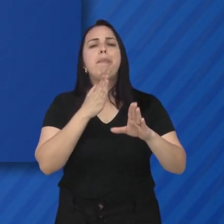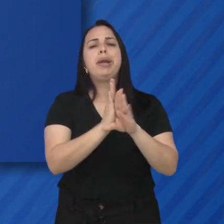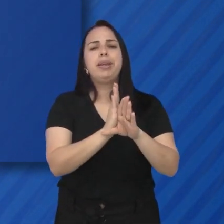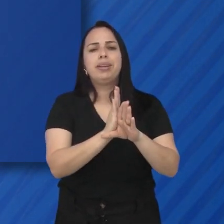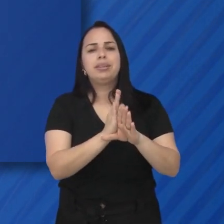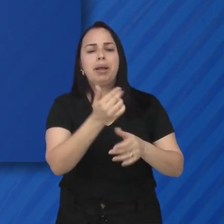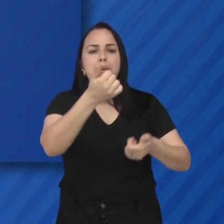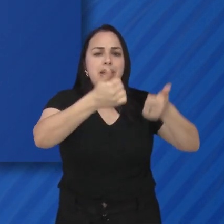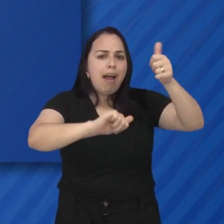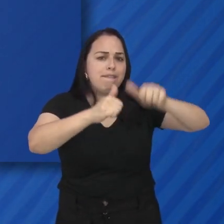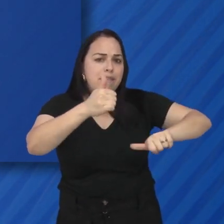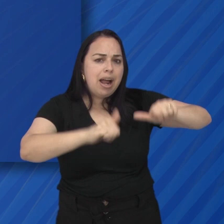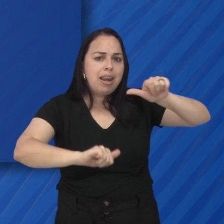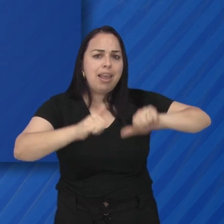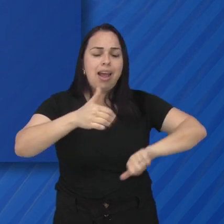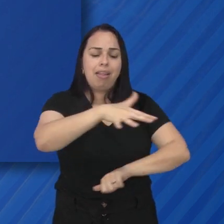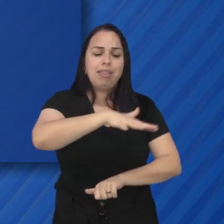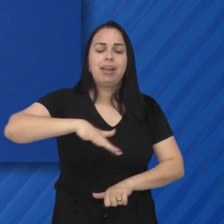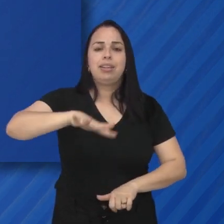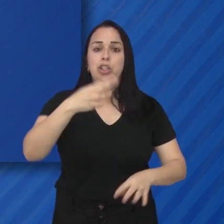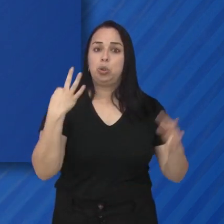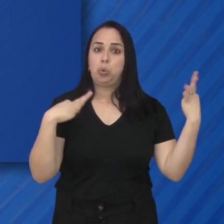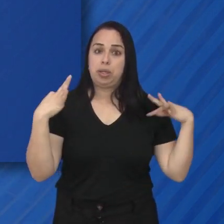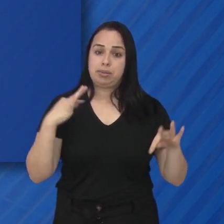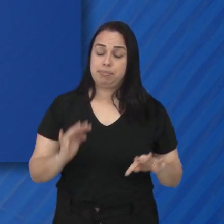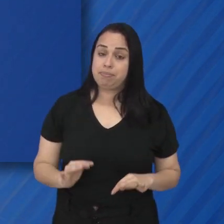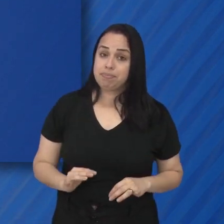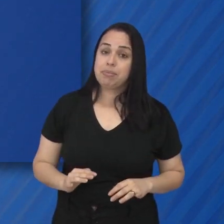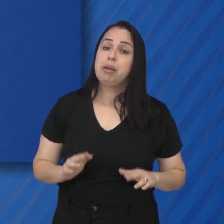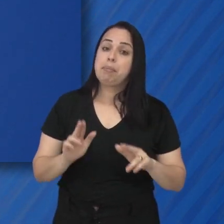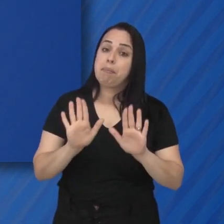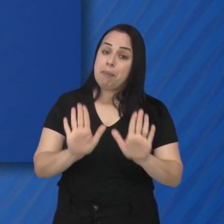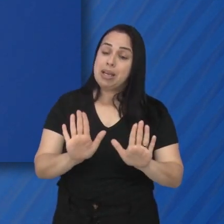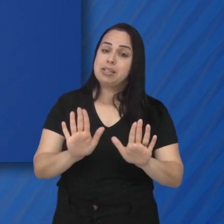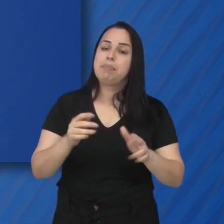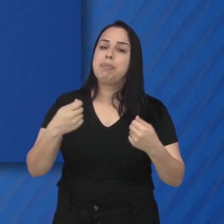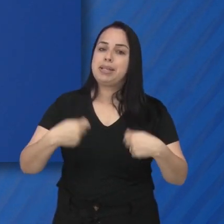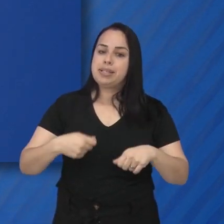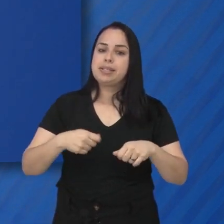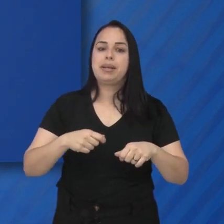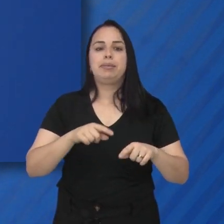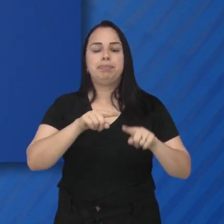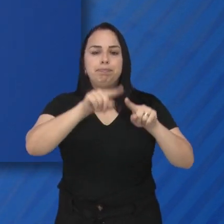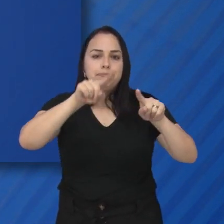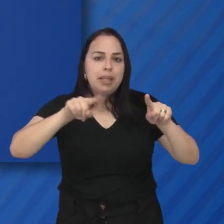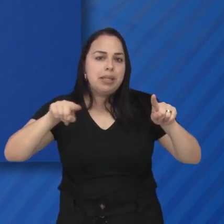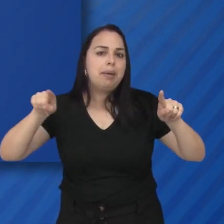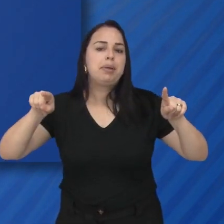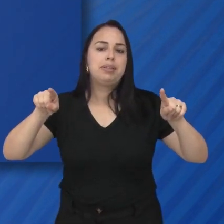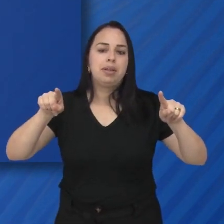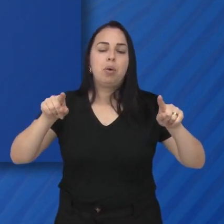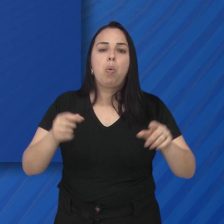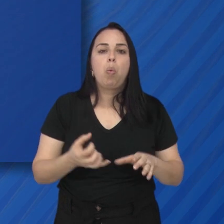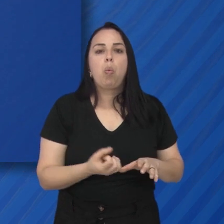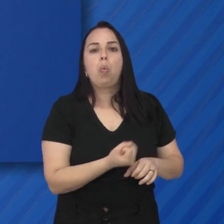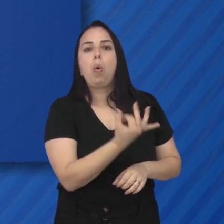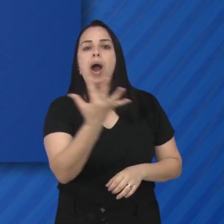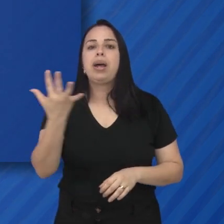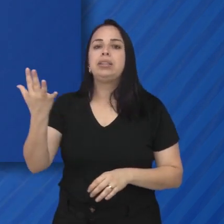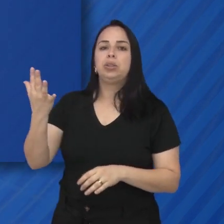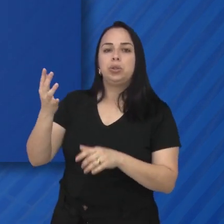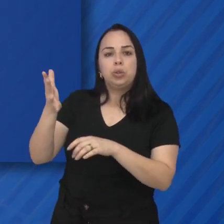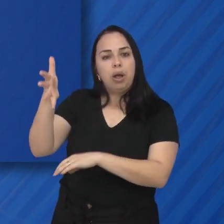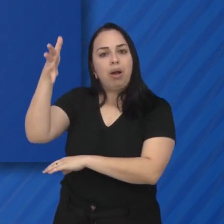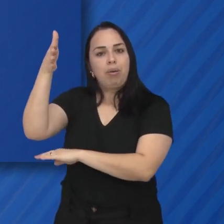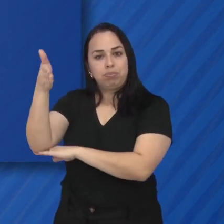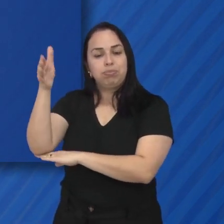identificar o desempenho da economia do setor nos municípios. Para isso, utiliza variáveis como quantidade de estabelecimentos